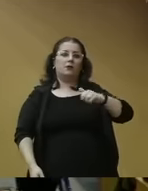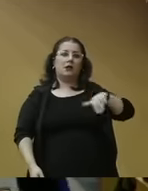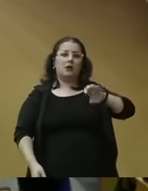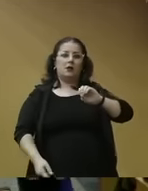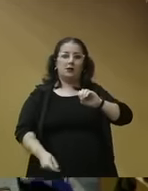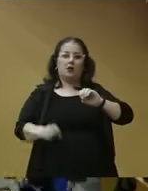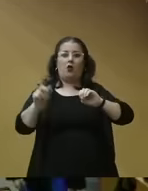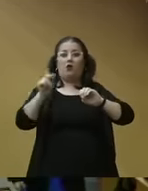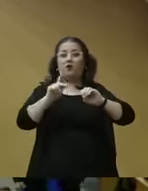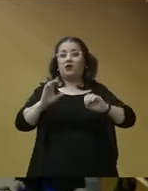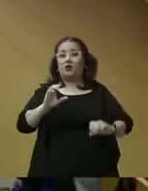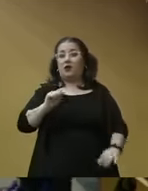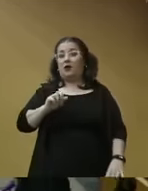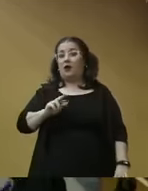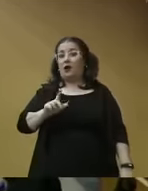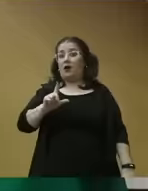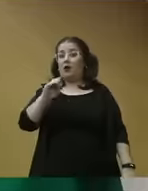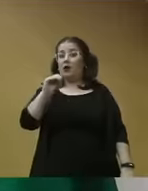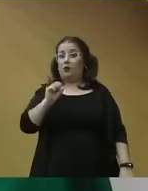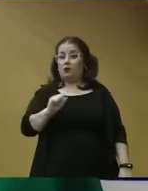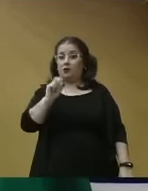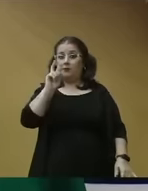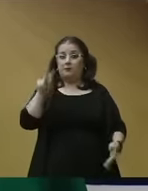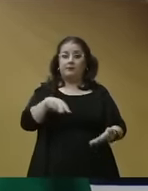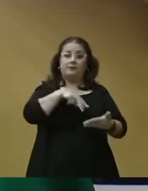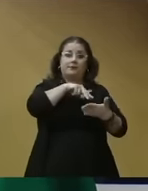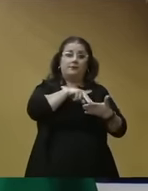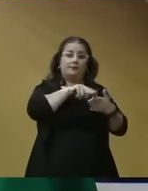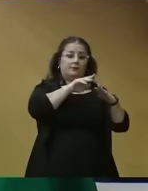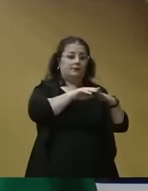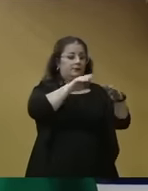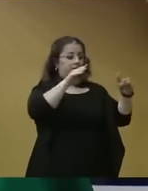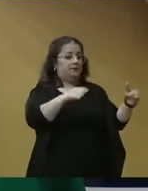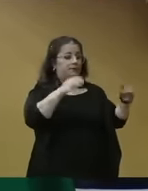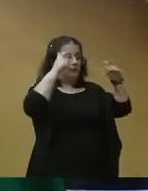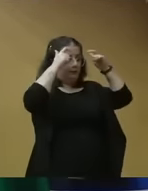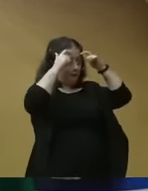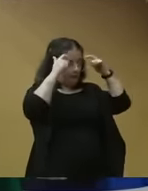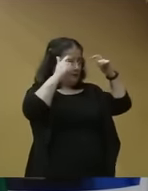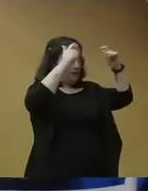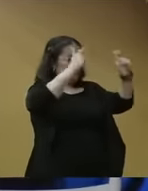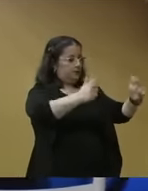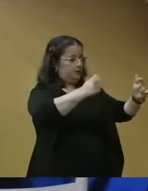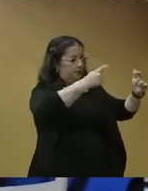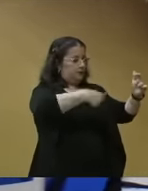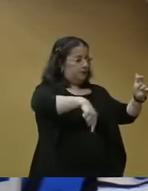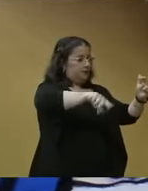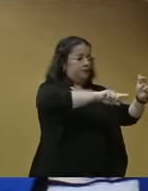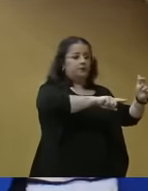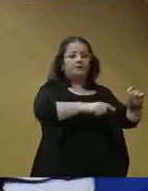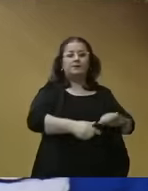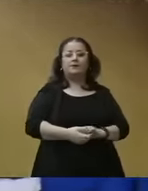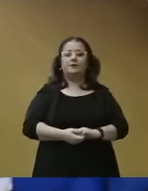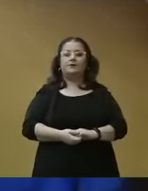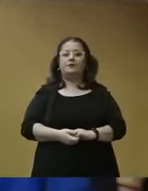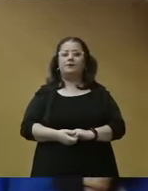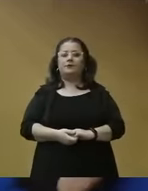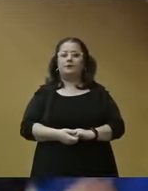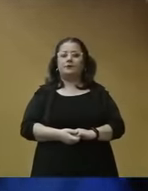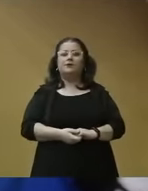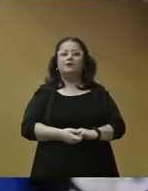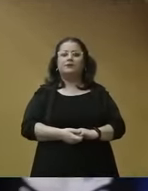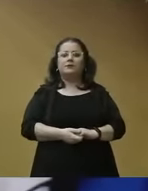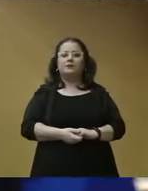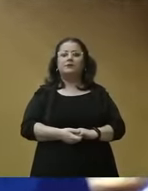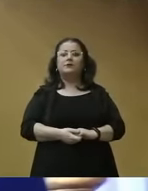Carlos Guilherme da Costa Neves, para que se posicione junto à mesa, a fim de proceder à colocação dos chapéus nos formandos.